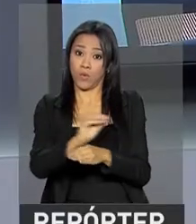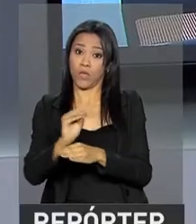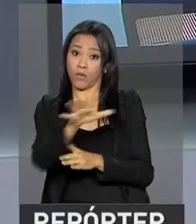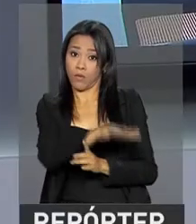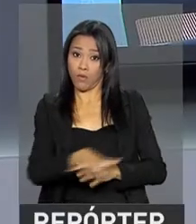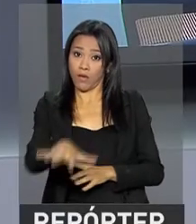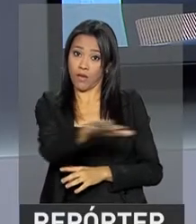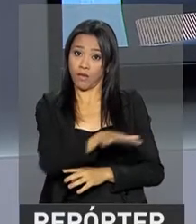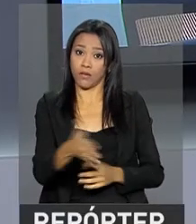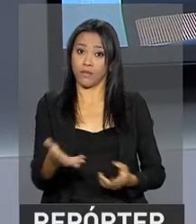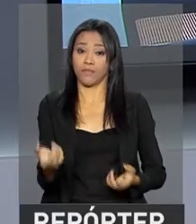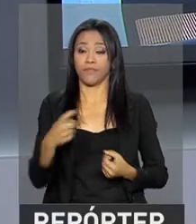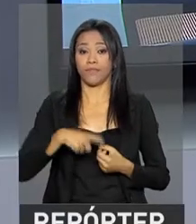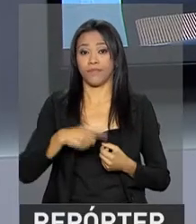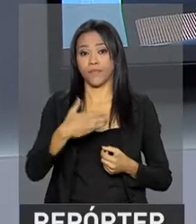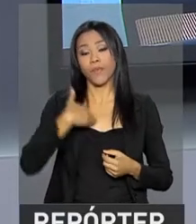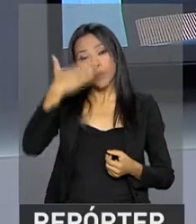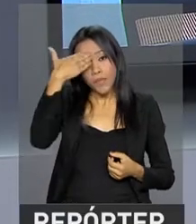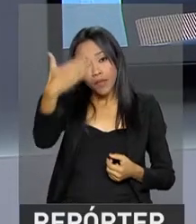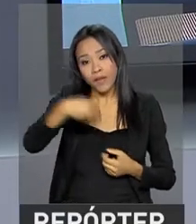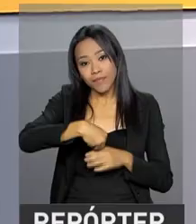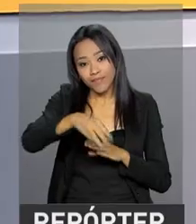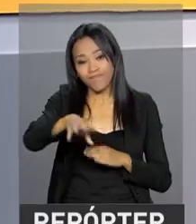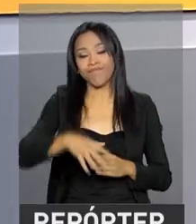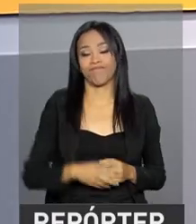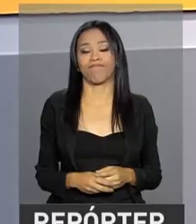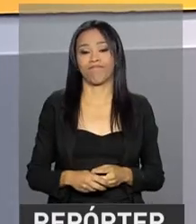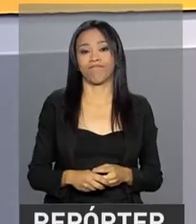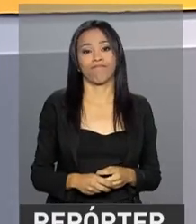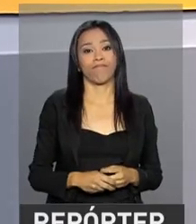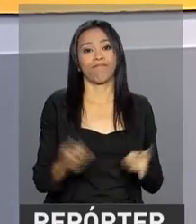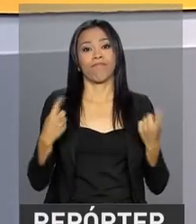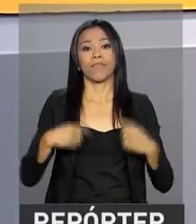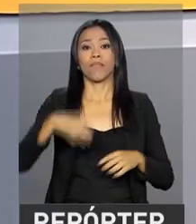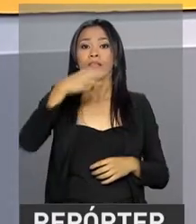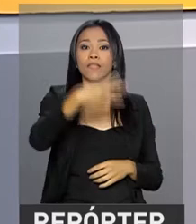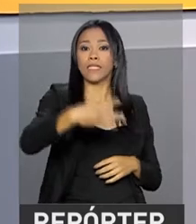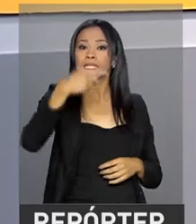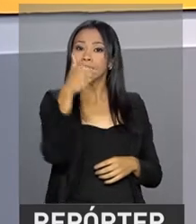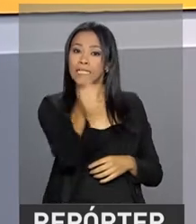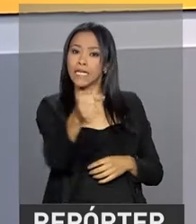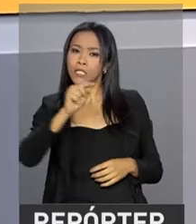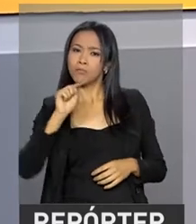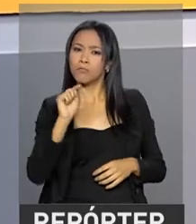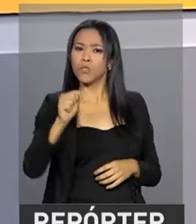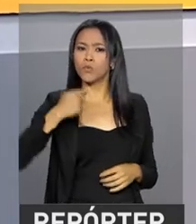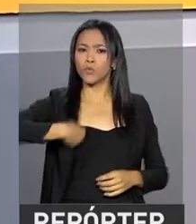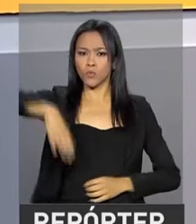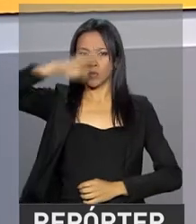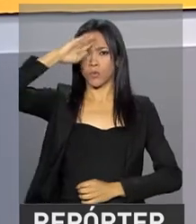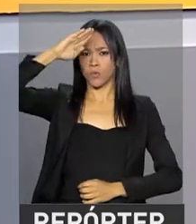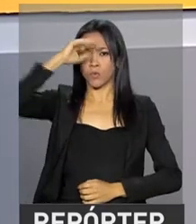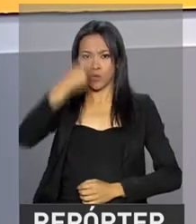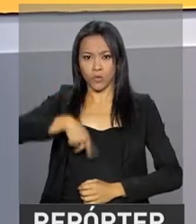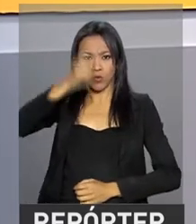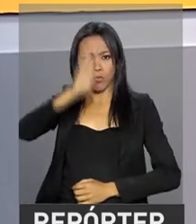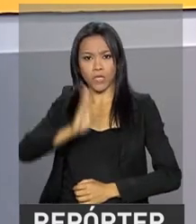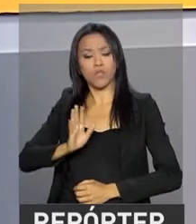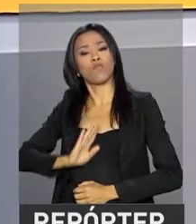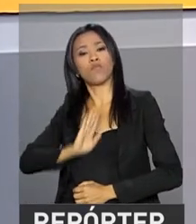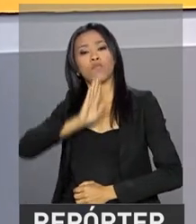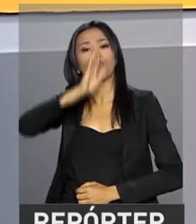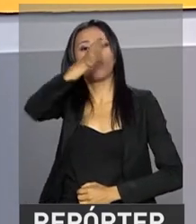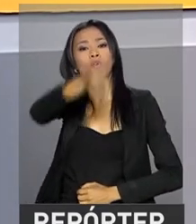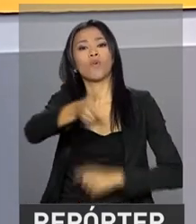carol muito obrigada pelas informações nem 37 mil militares brasileiros fizeram parte da missão